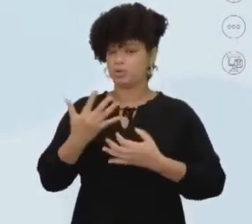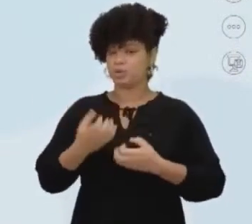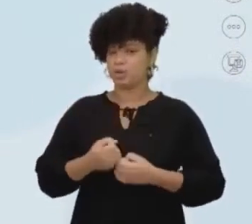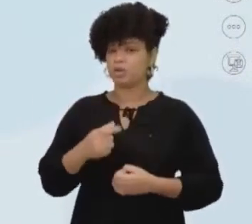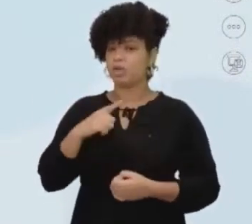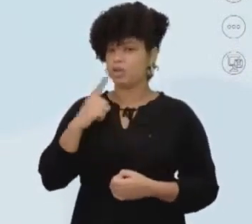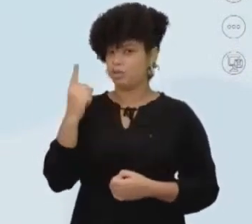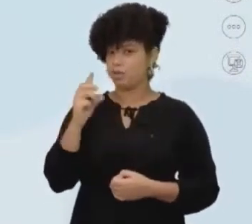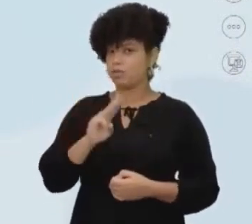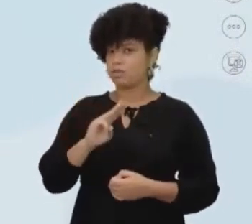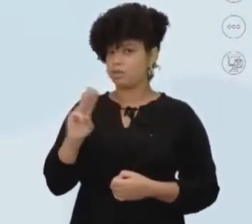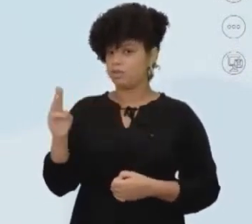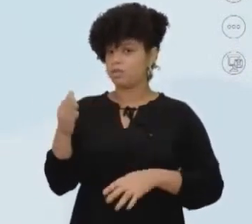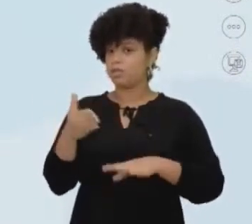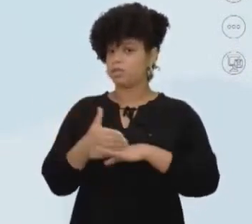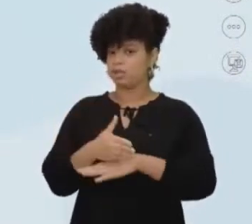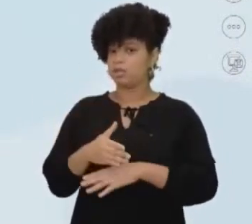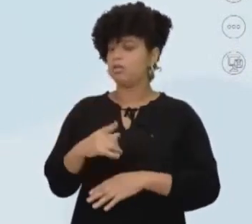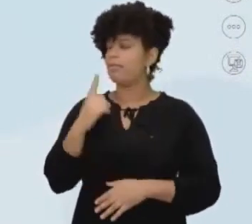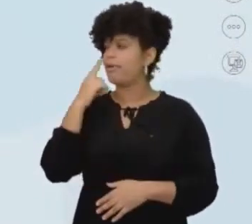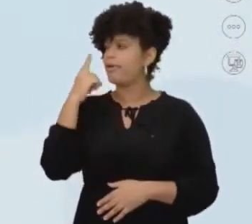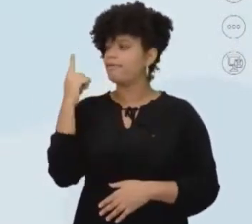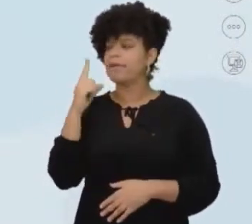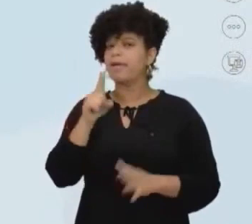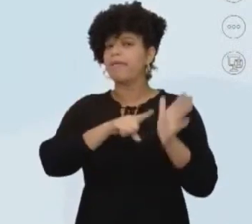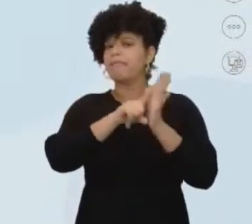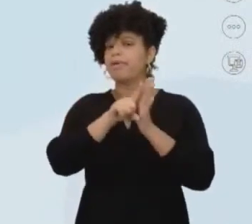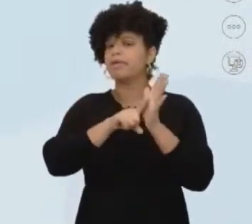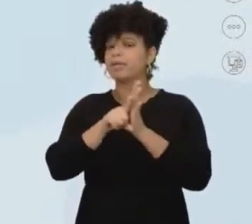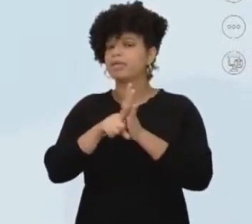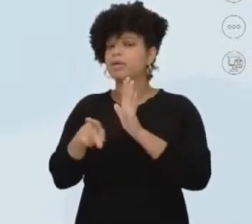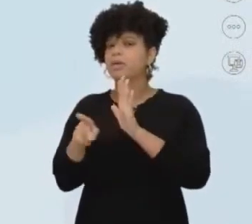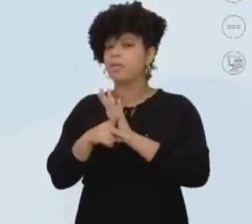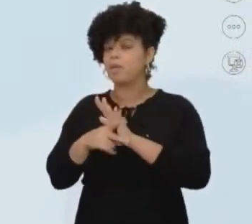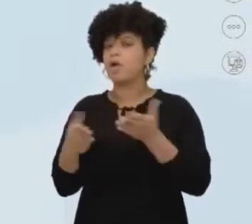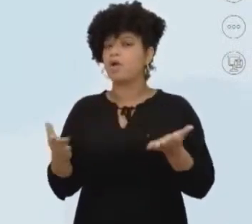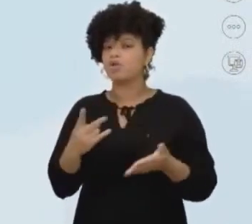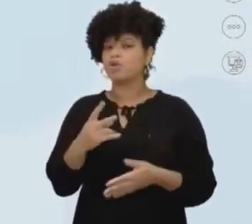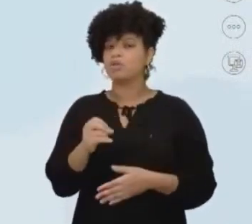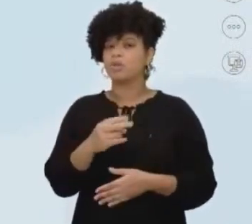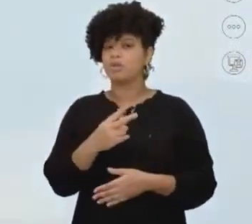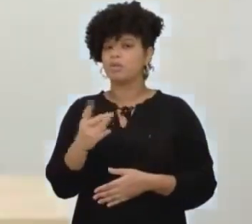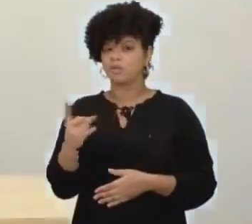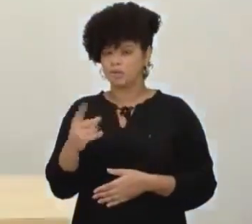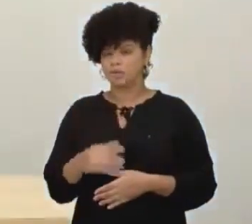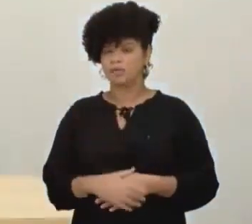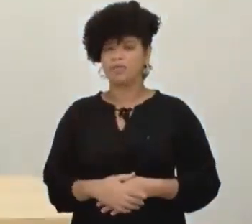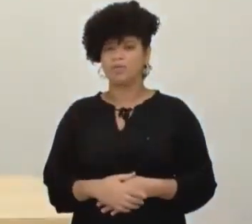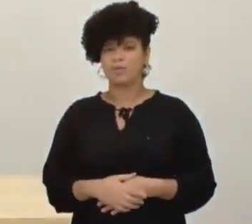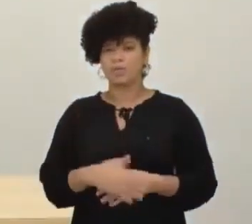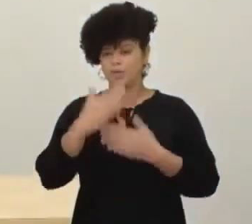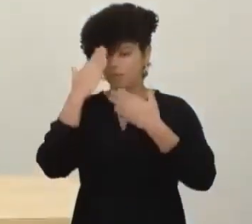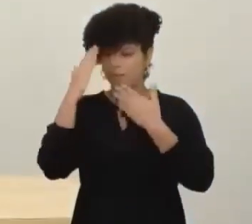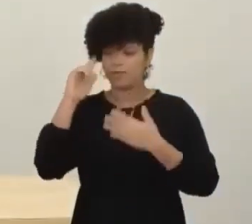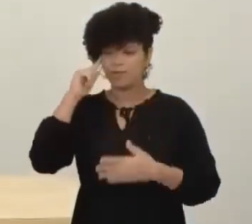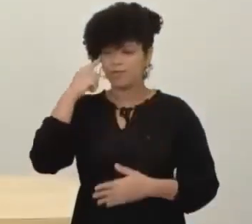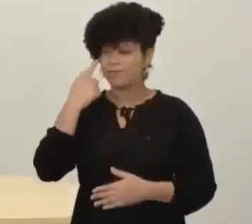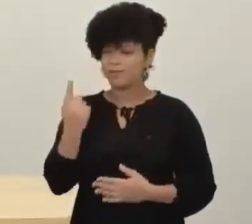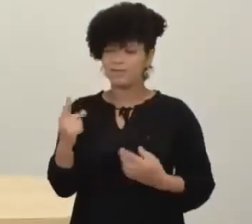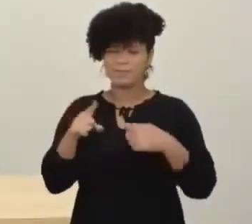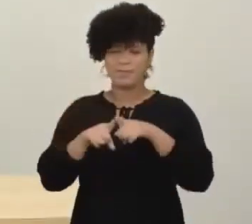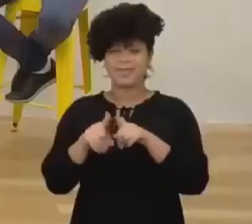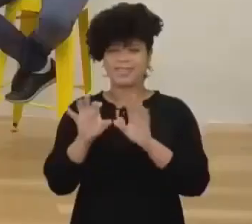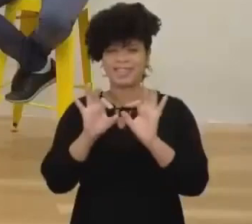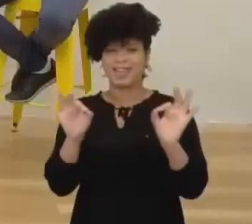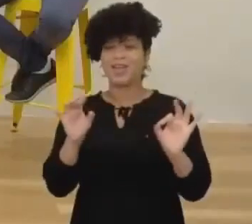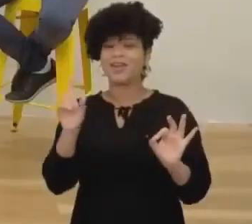domicílio continua o famoso pênalti C dados de 2021 Obrigado a todos aí valeu pela parceria sempre importante